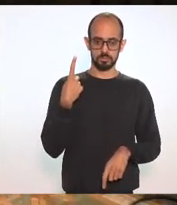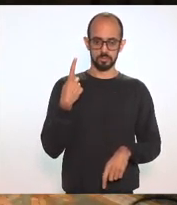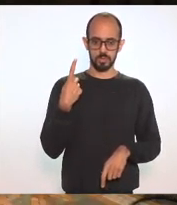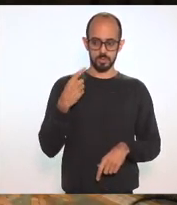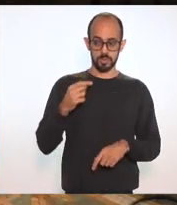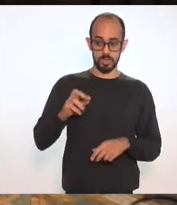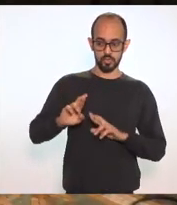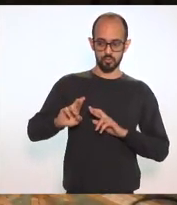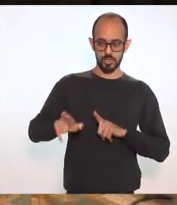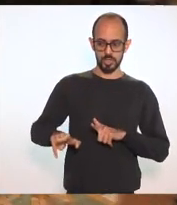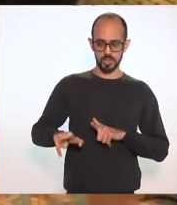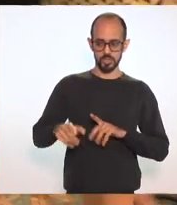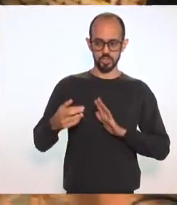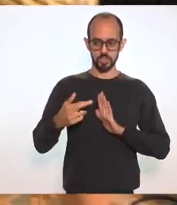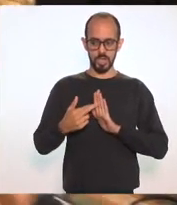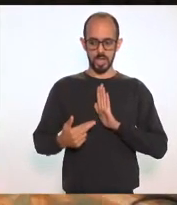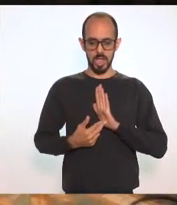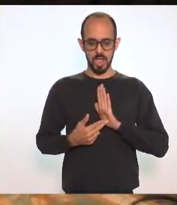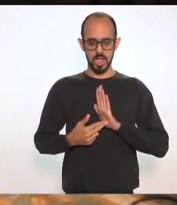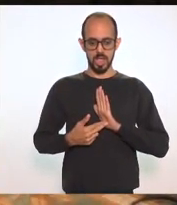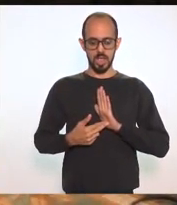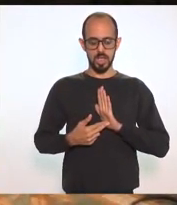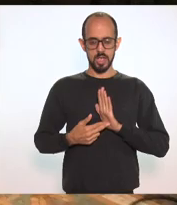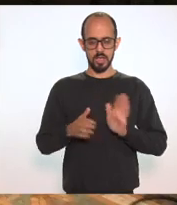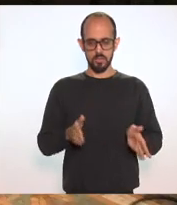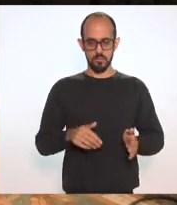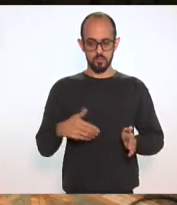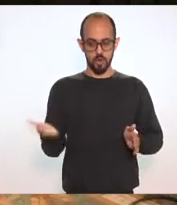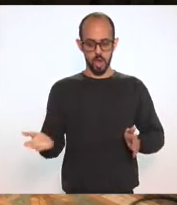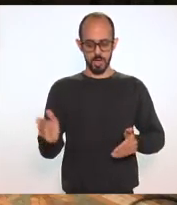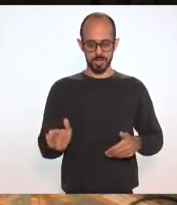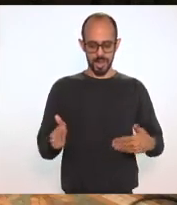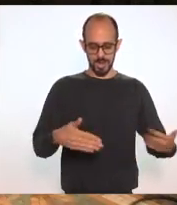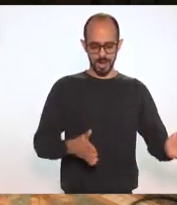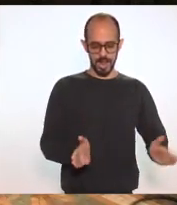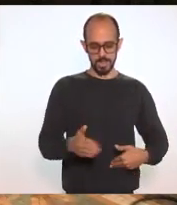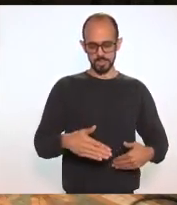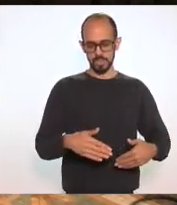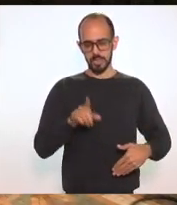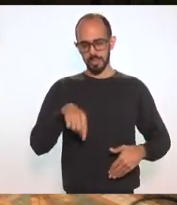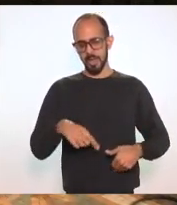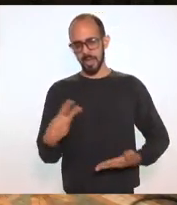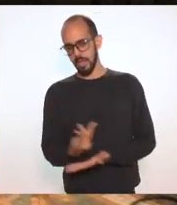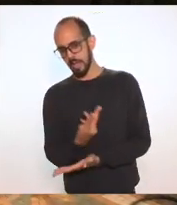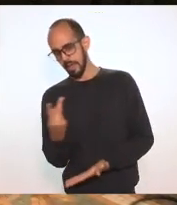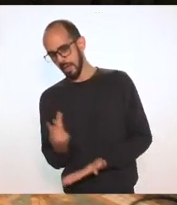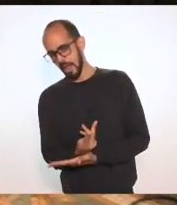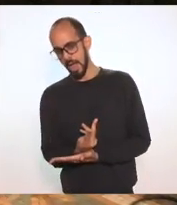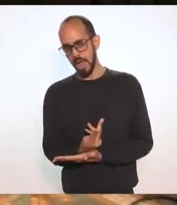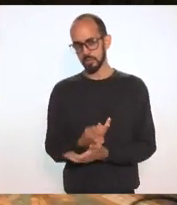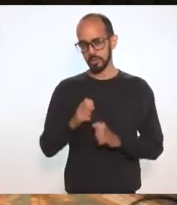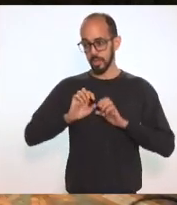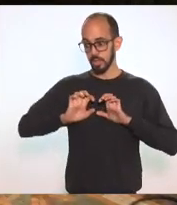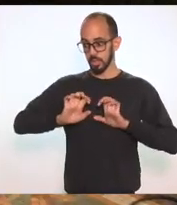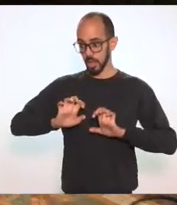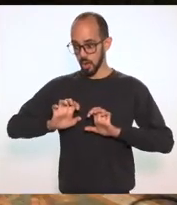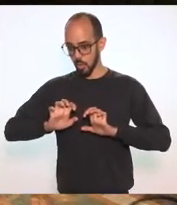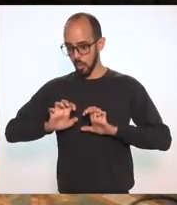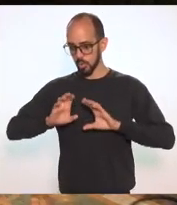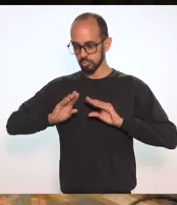da norma, fora da caixa, seja visto como errado, como das trevas, como algo que não